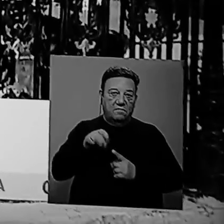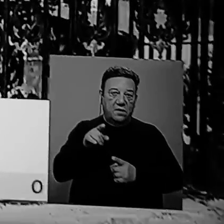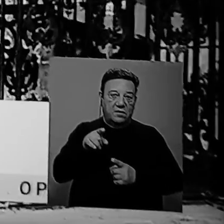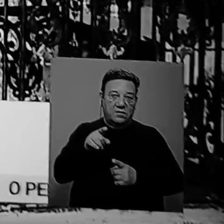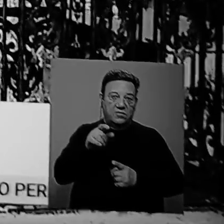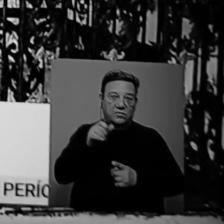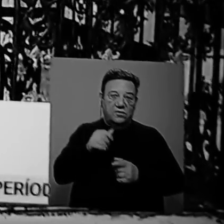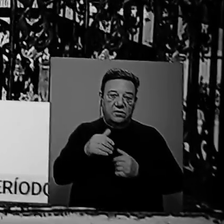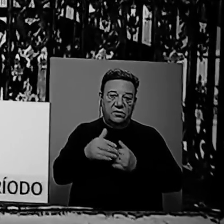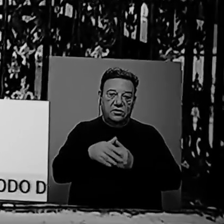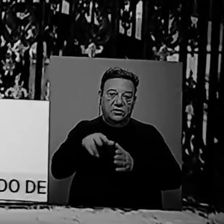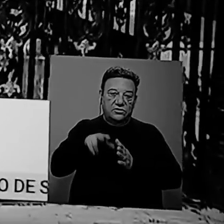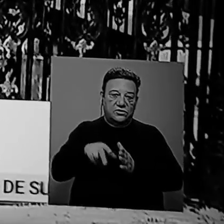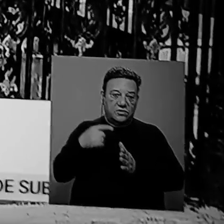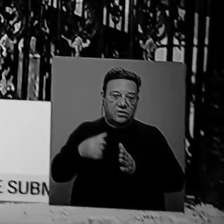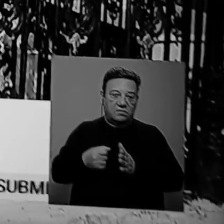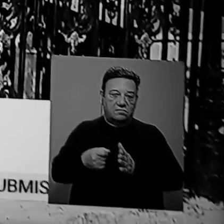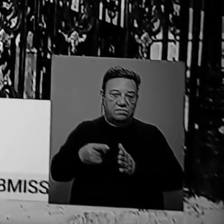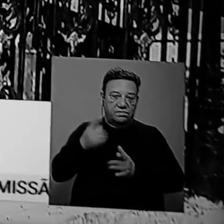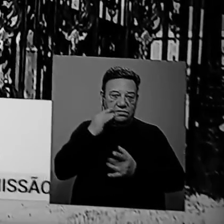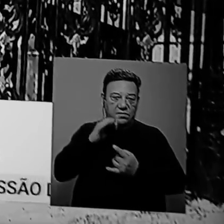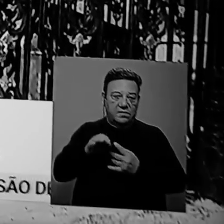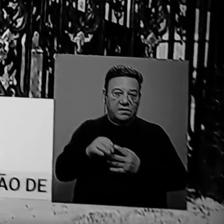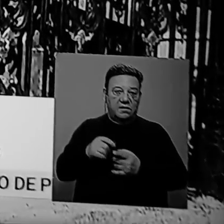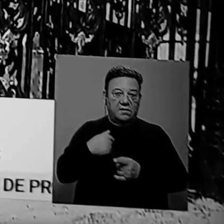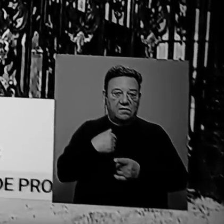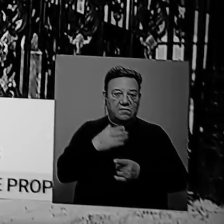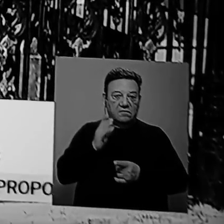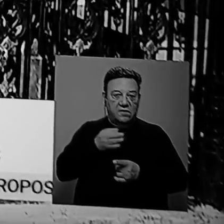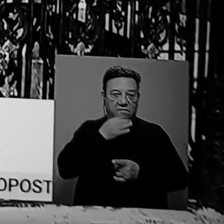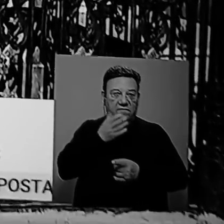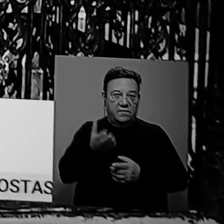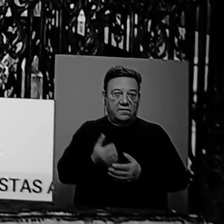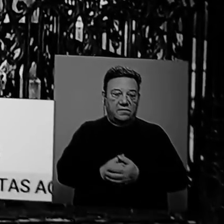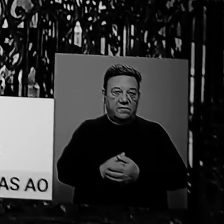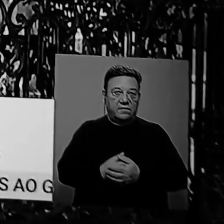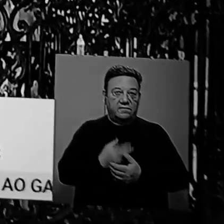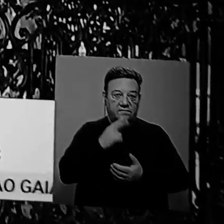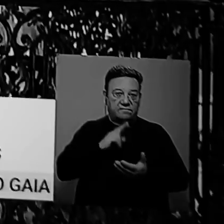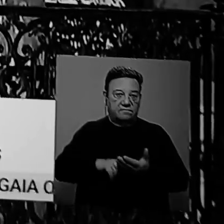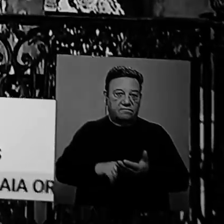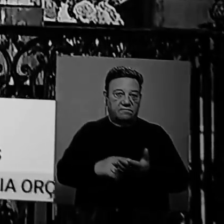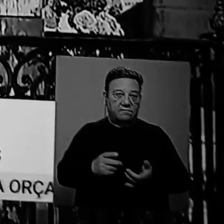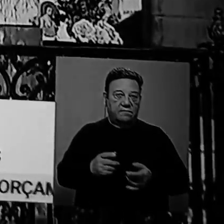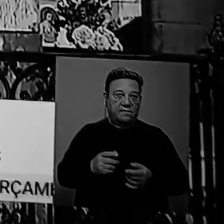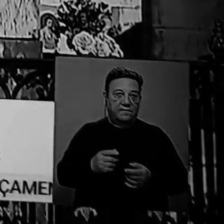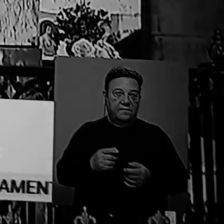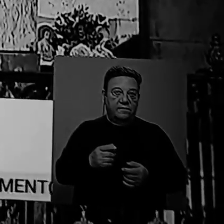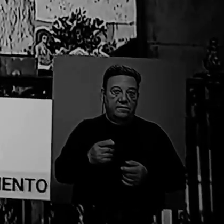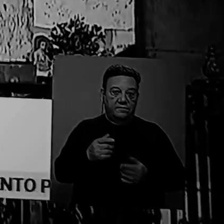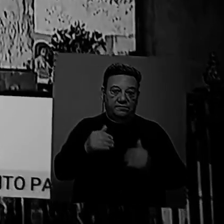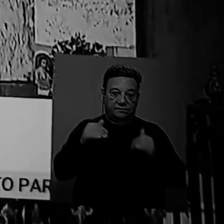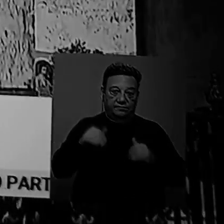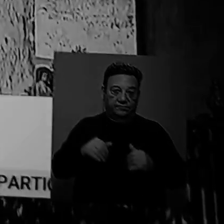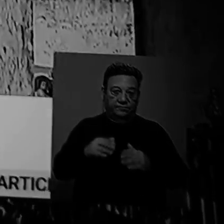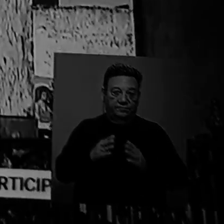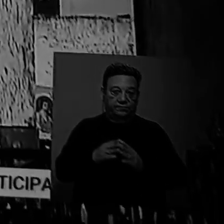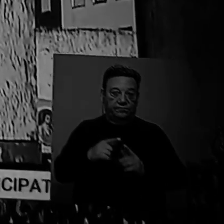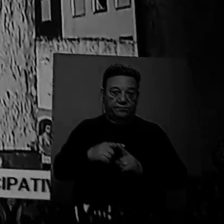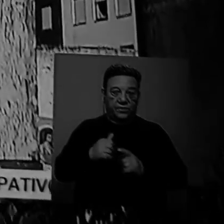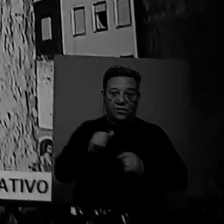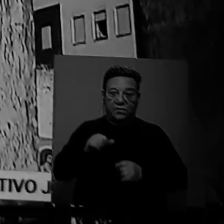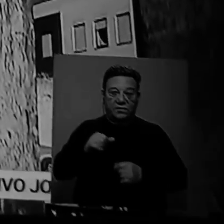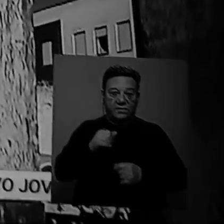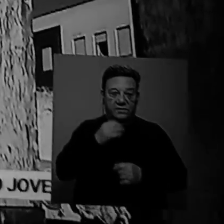este jazigo, que tem aqui vários detalhes sobre os quais temos que falar. Sem dúvida. O cemitério paroquial de